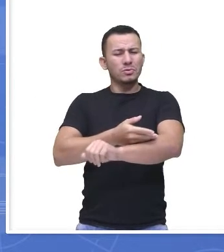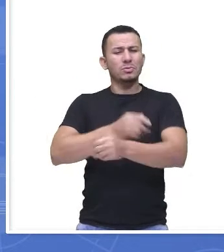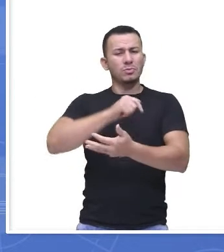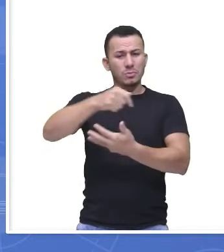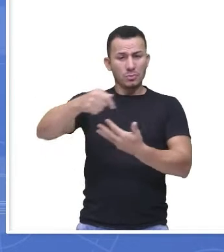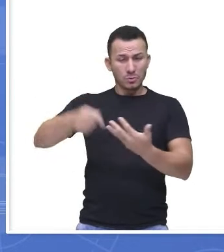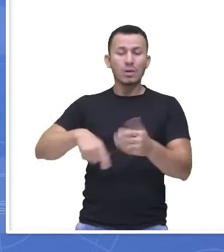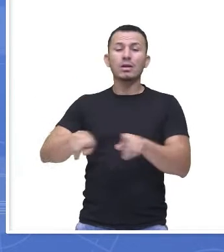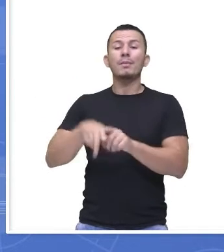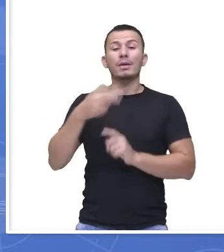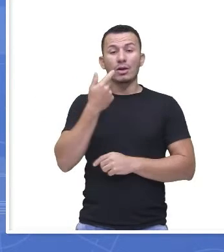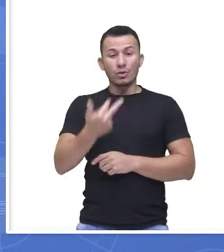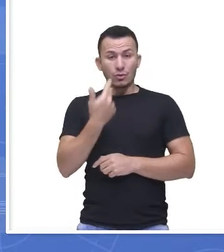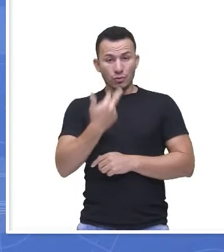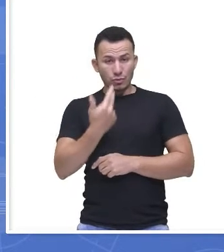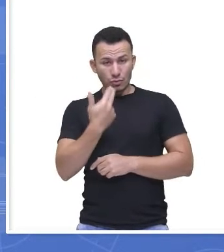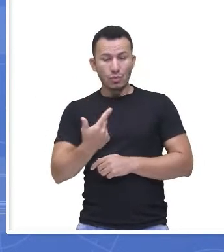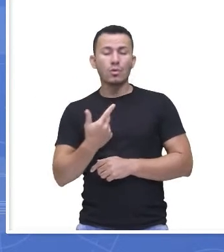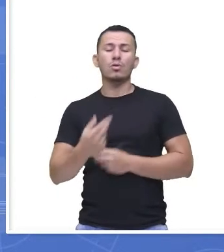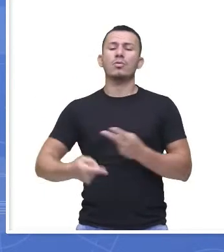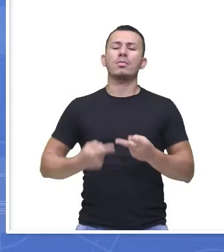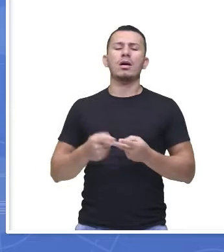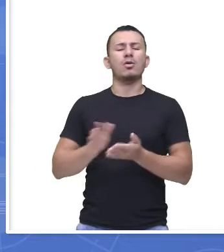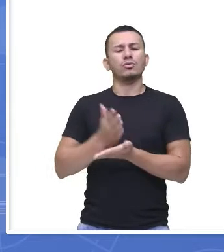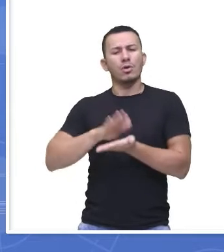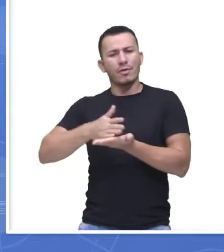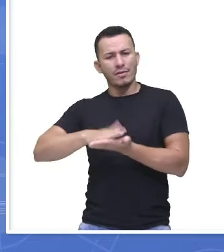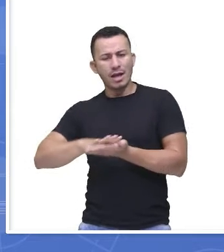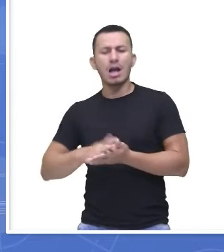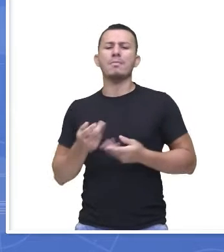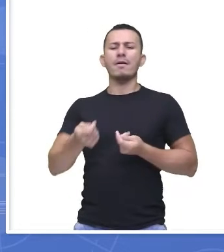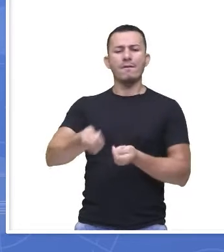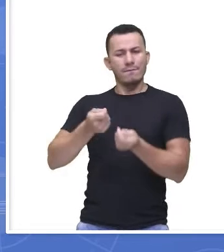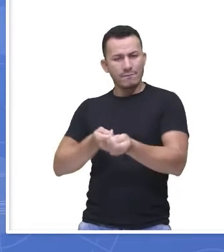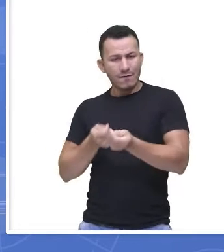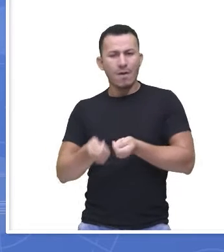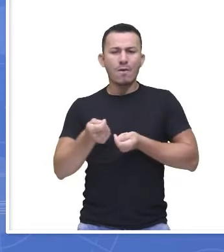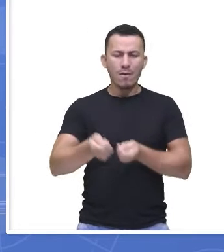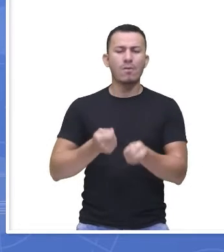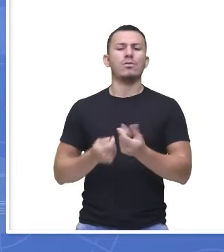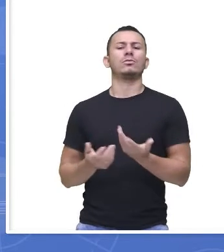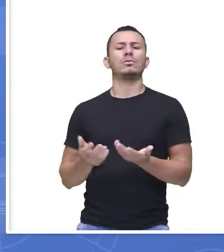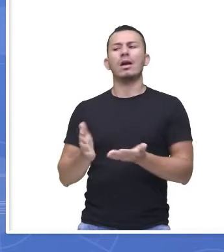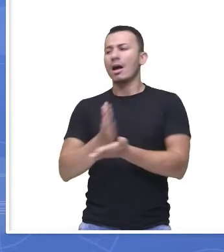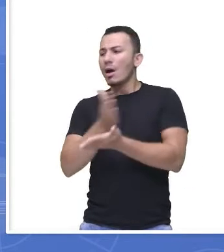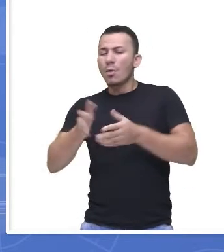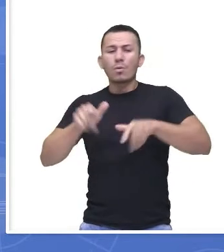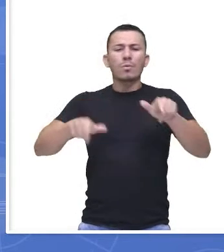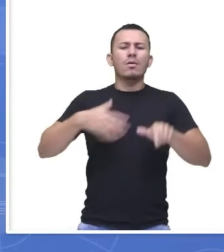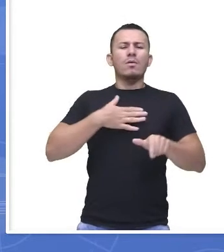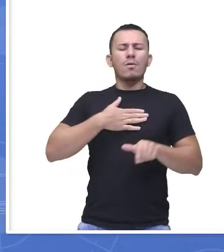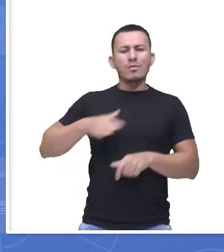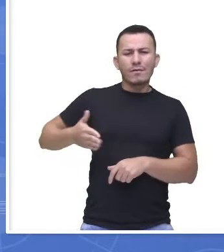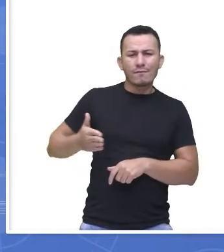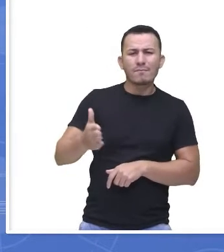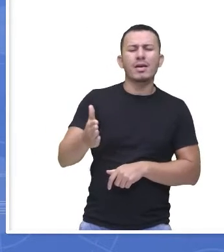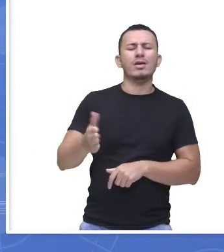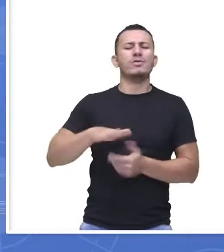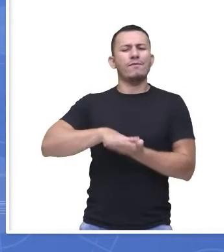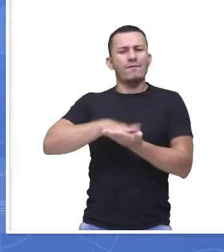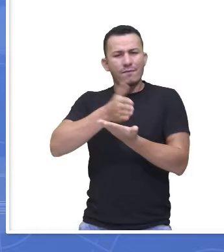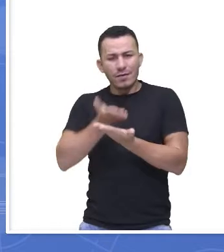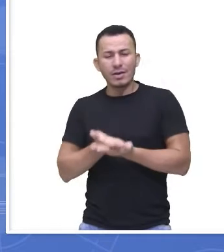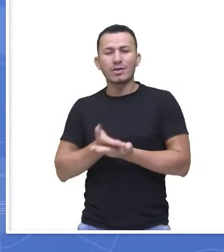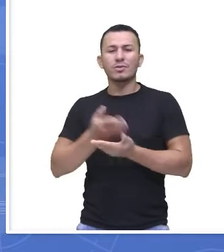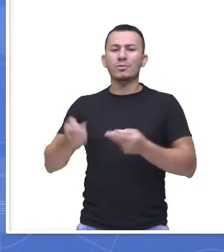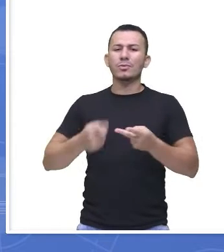língua diferente, nós gostamos de samba, de forró, né? Nós comemos peixes diferentes, peixe frito, peixe, né? Outras